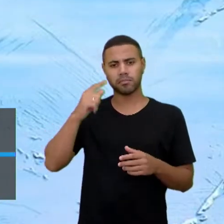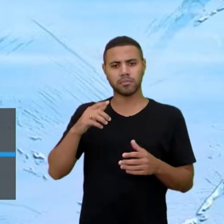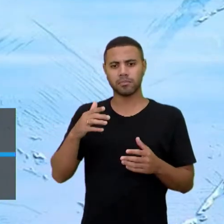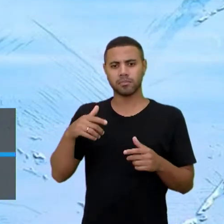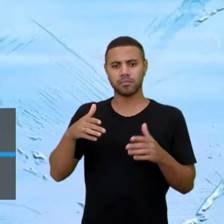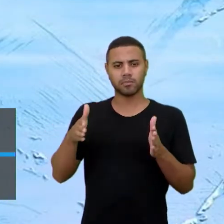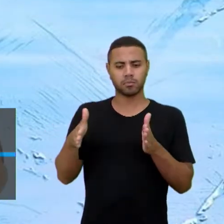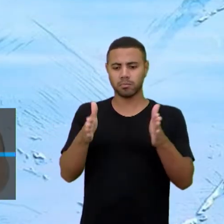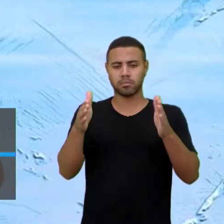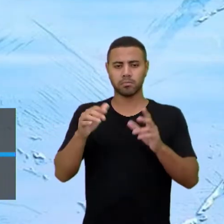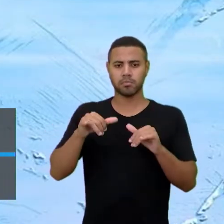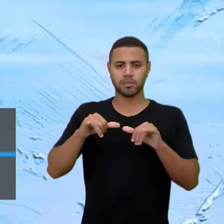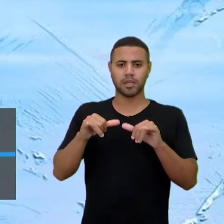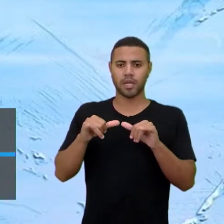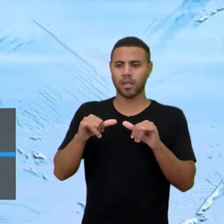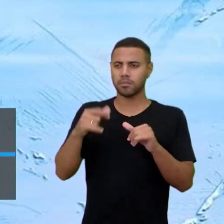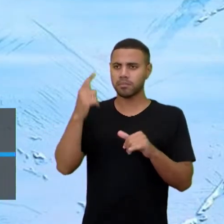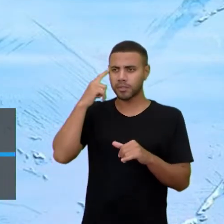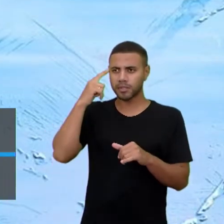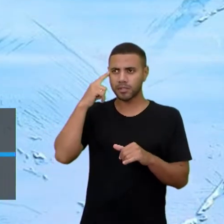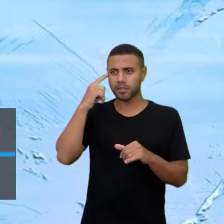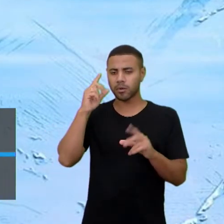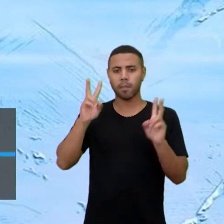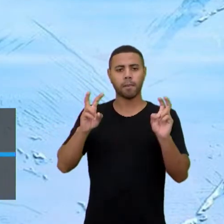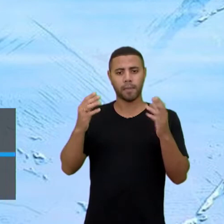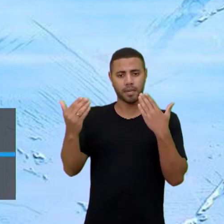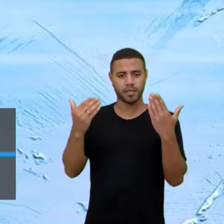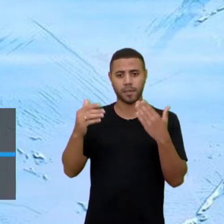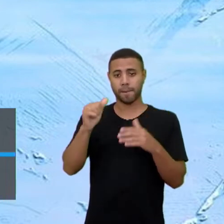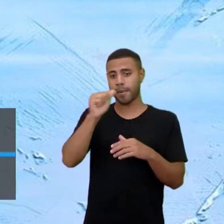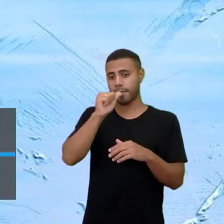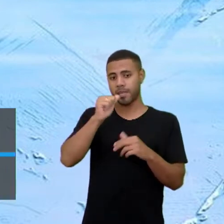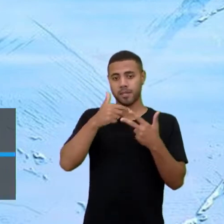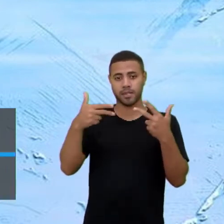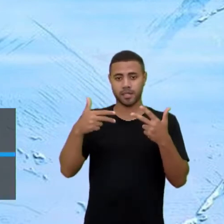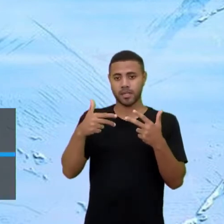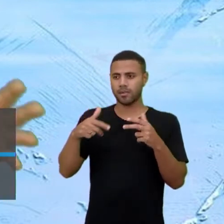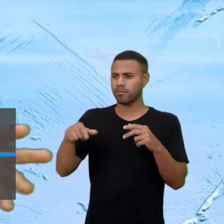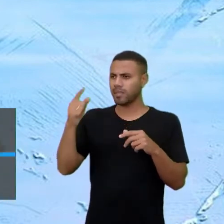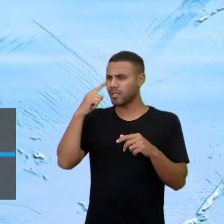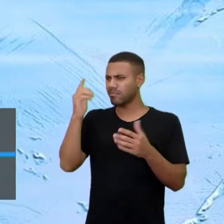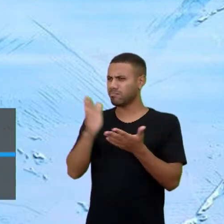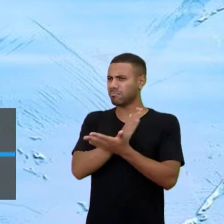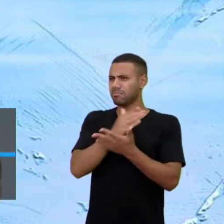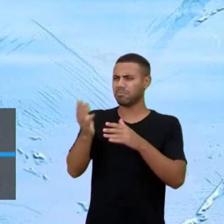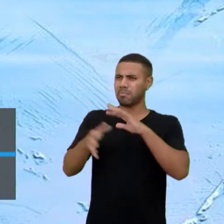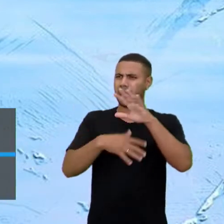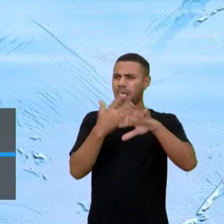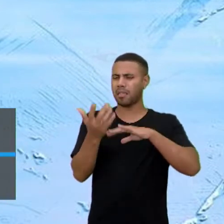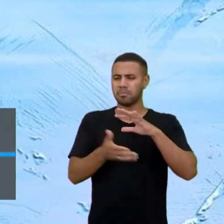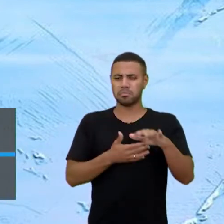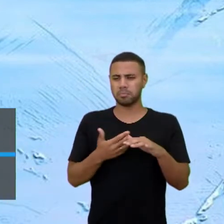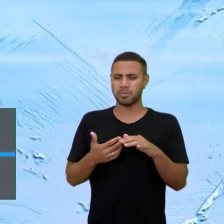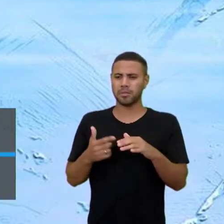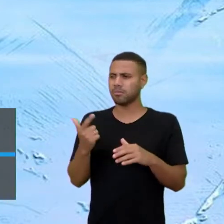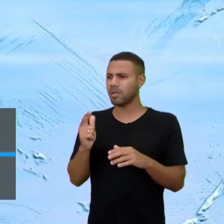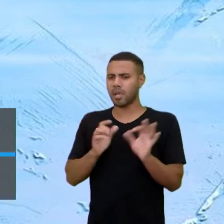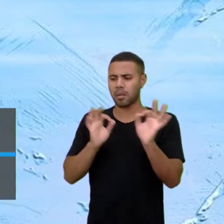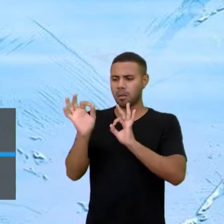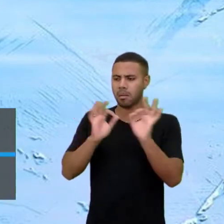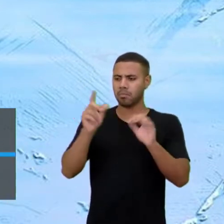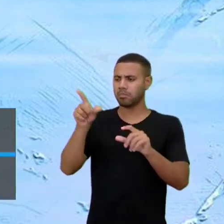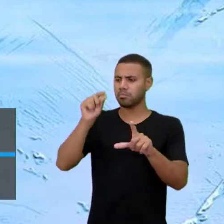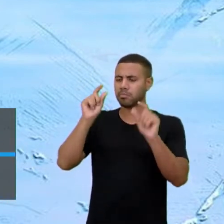do refrigerante, né? Quando a gente entra no mercado, tudo ali parece que é aleatório, tudo ali parece que não tem escolha,